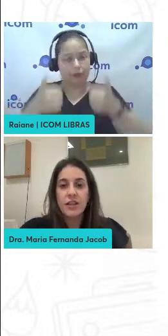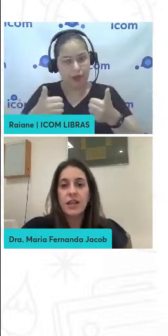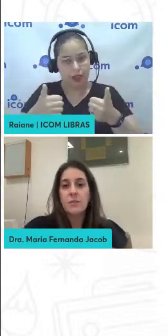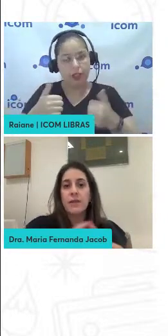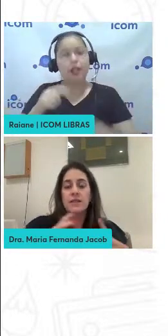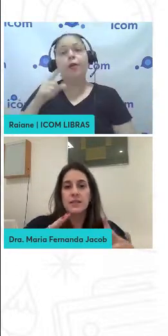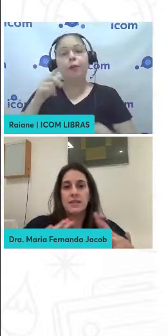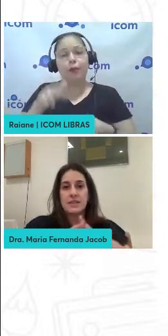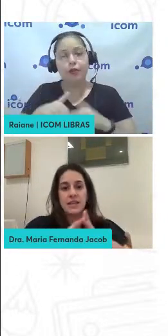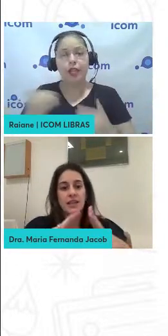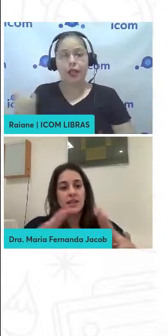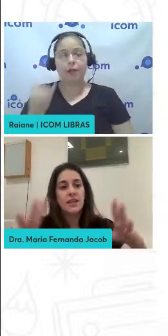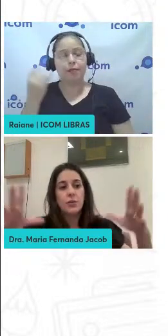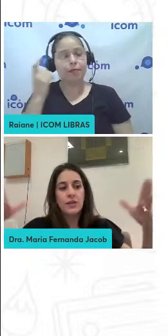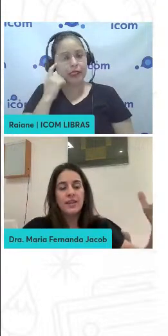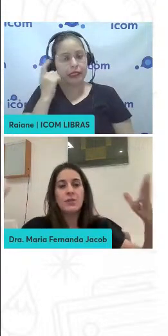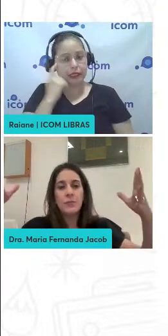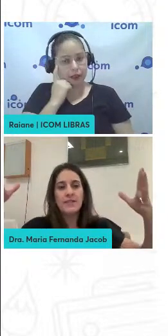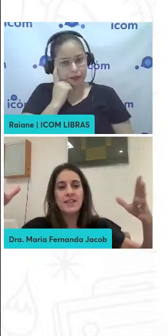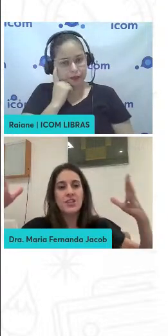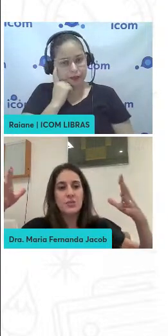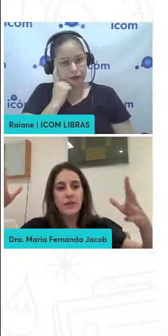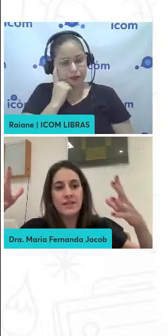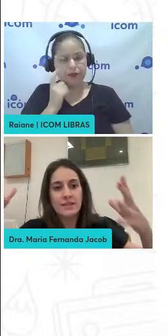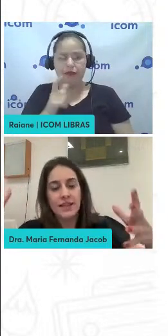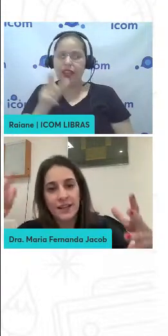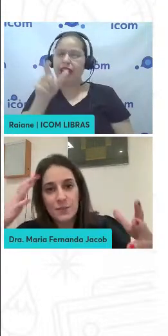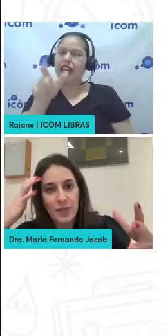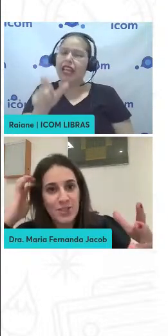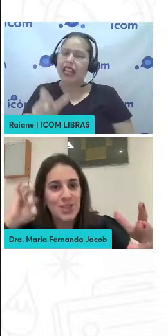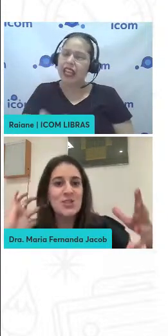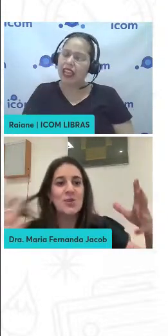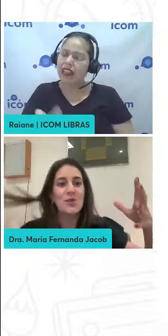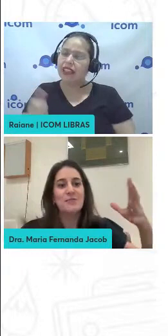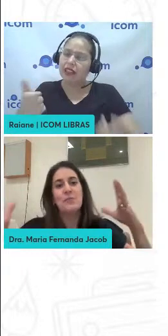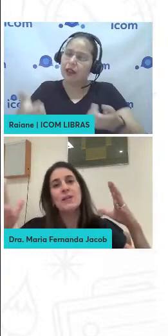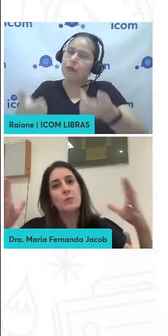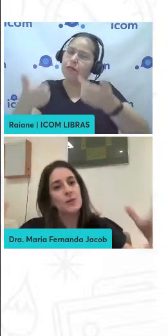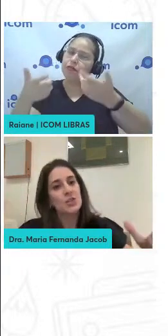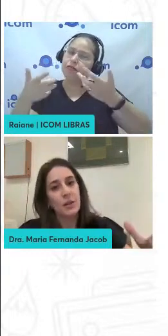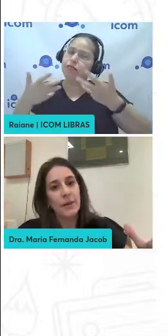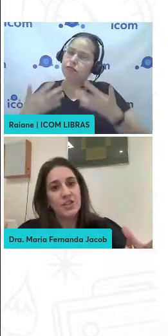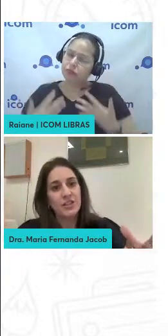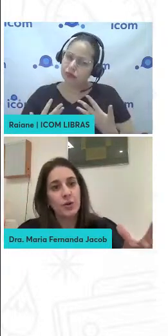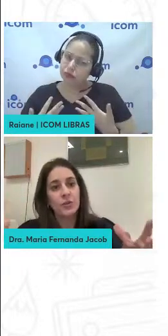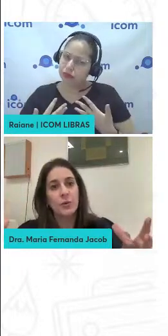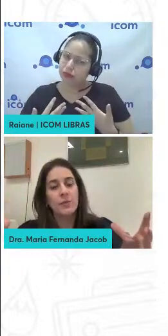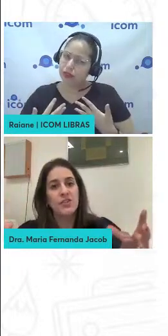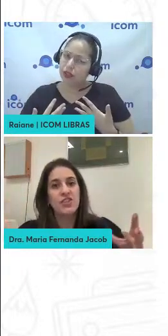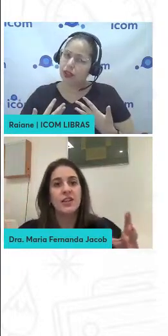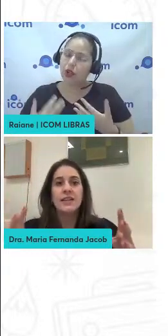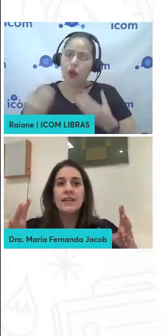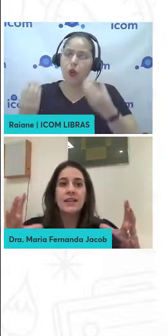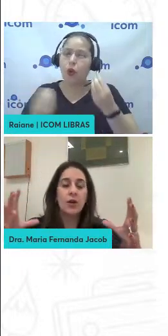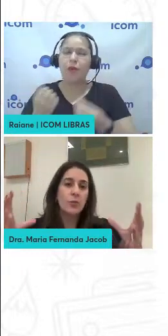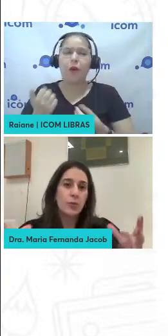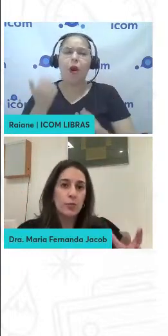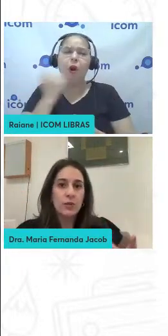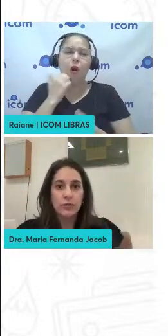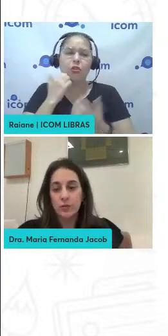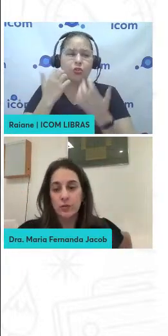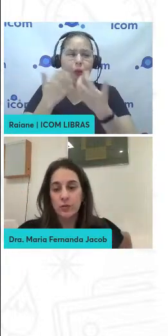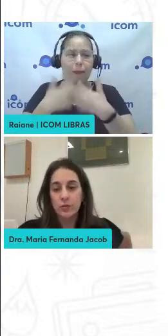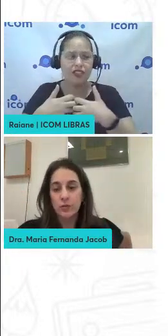a gente tem que pensar assim, o que o paciente mais traz para a gente, principalmente na parte da ortopedia, que é